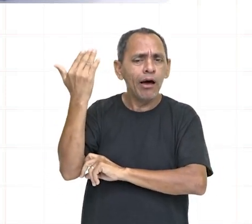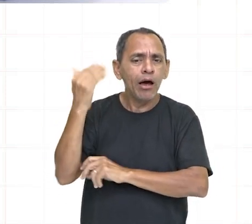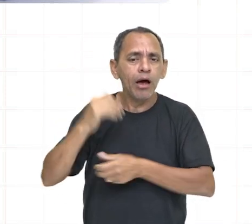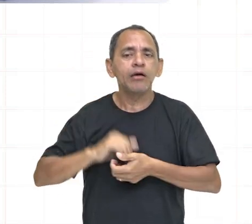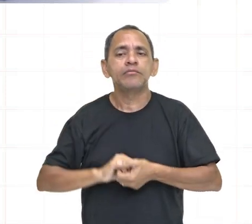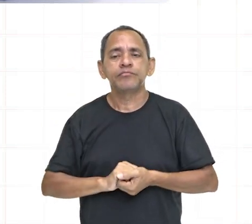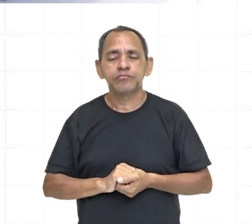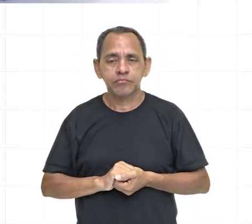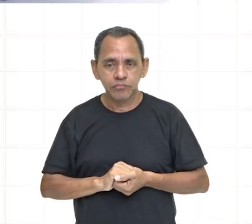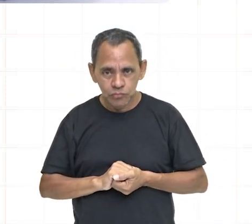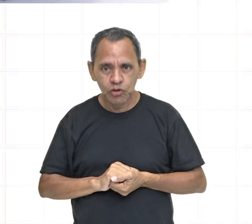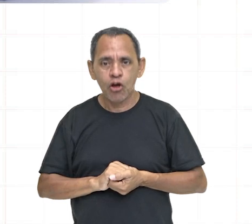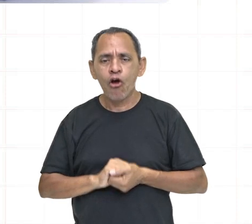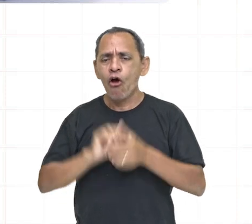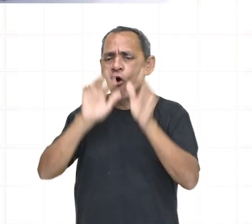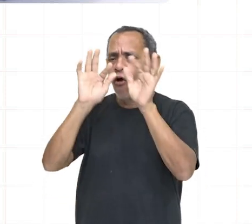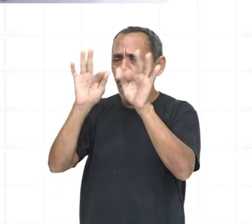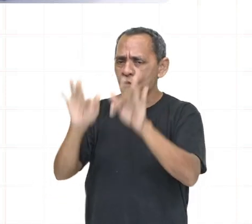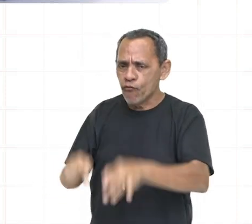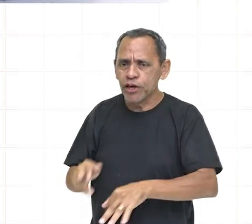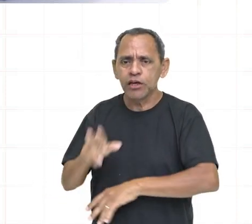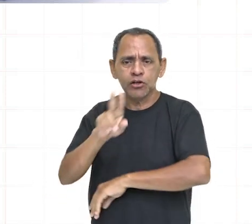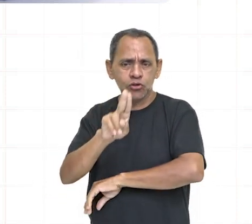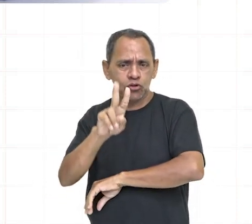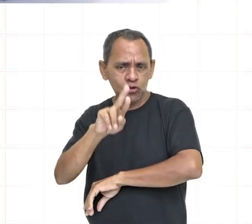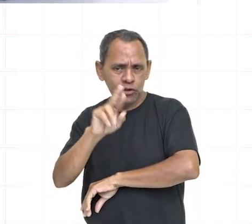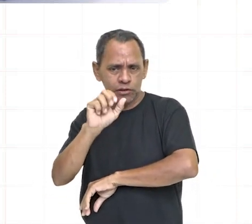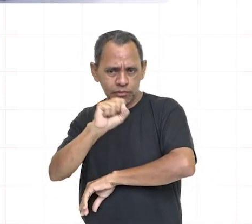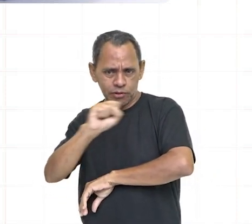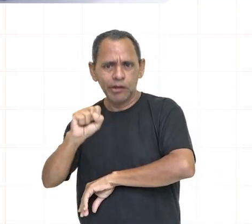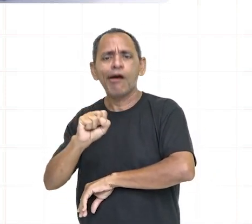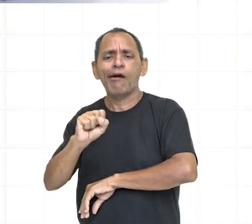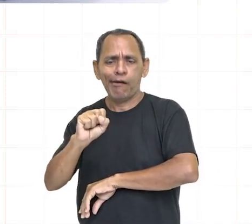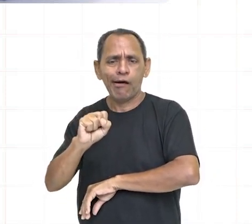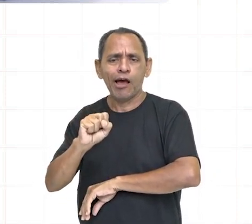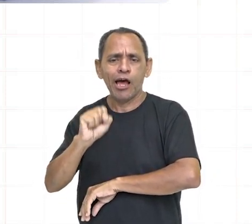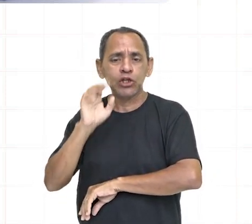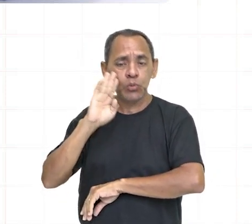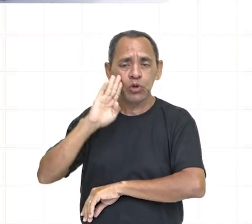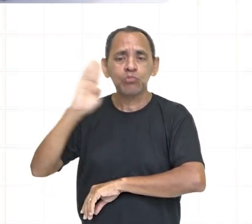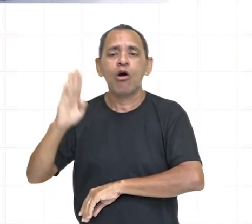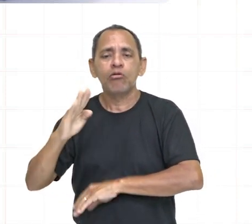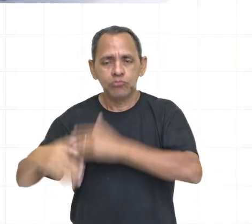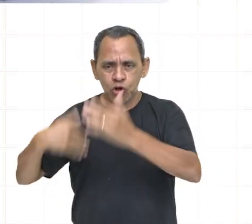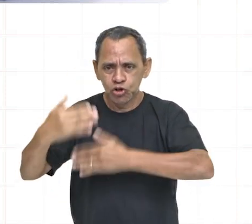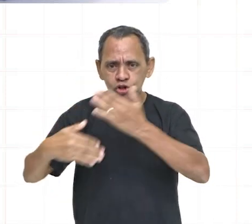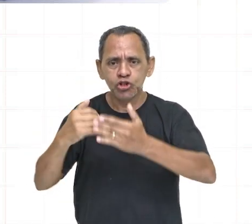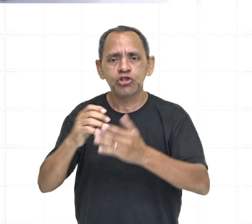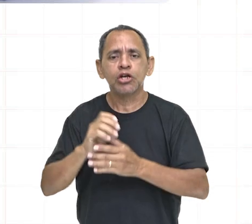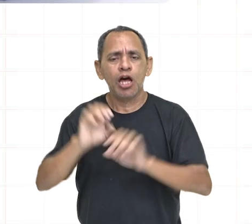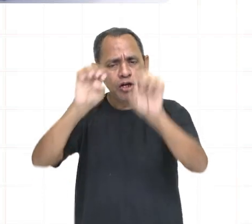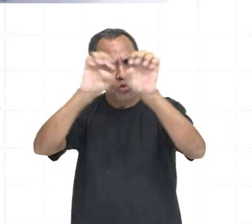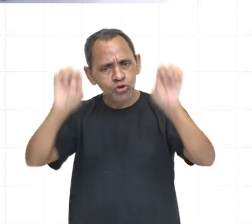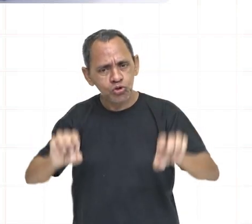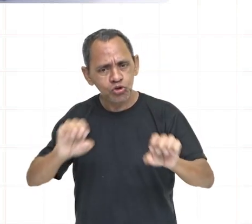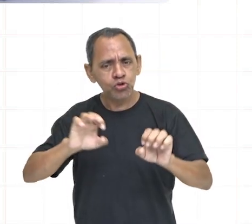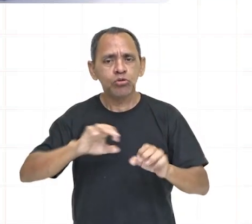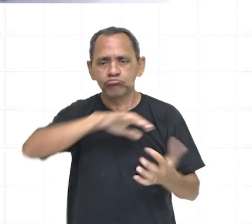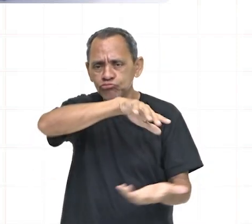lá da União Soviética, o principal processo de estruturação do espaço mundial vem sendo